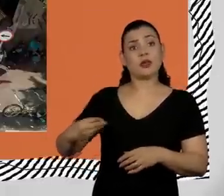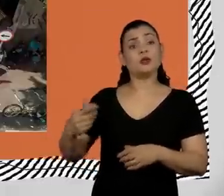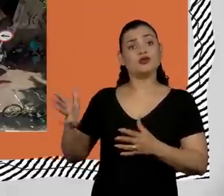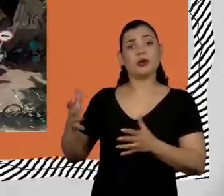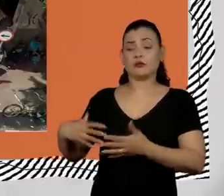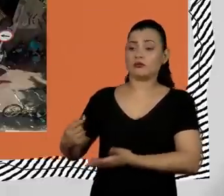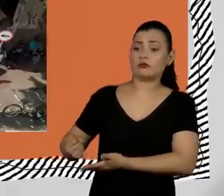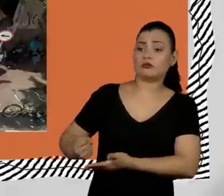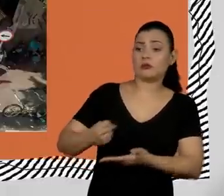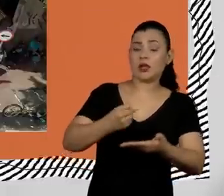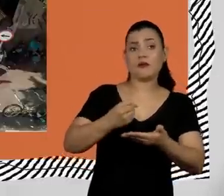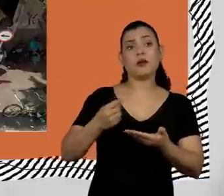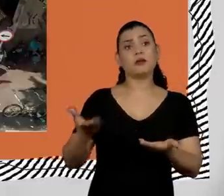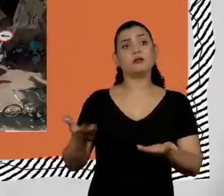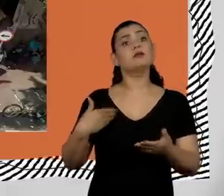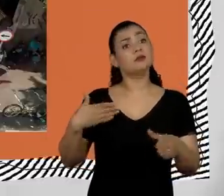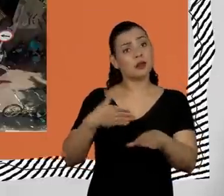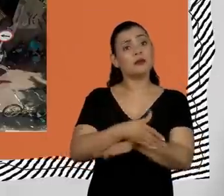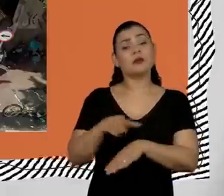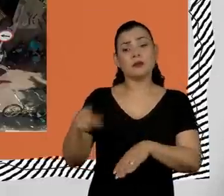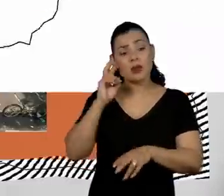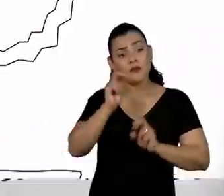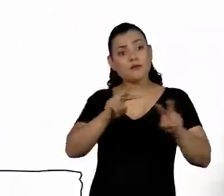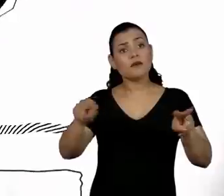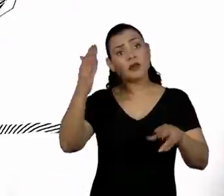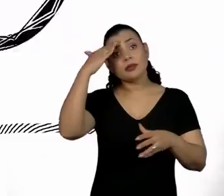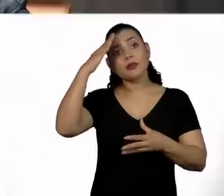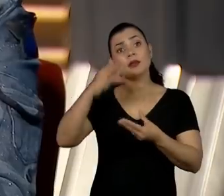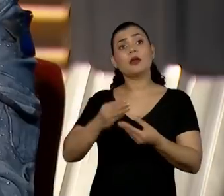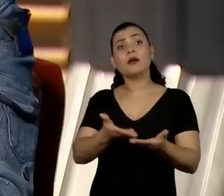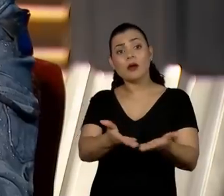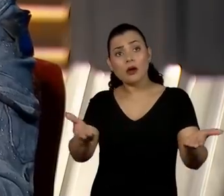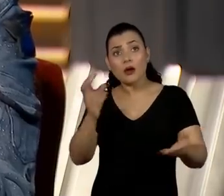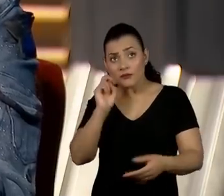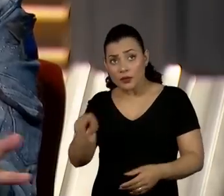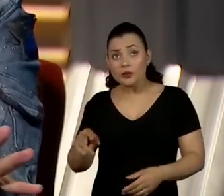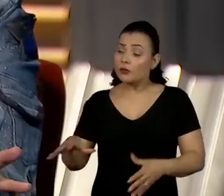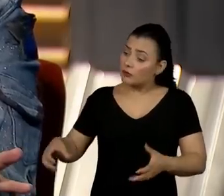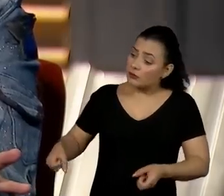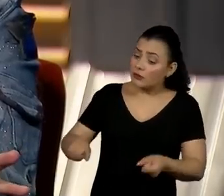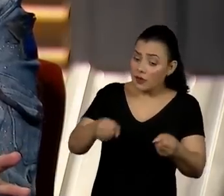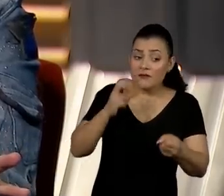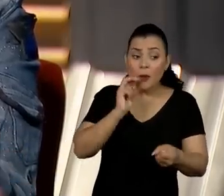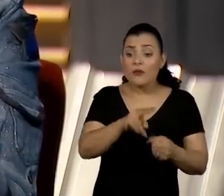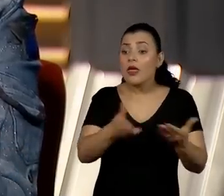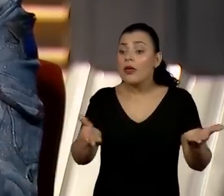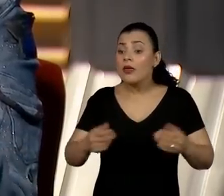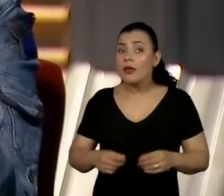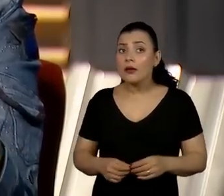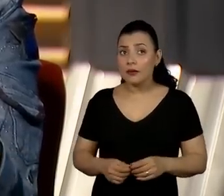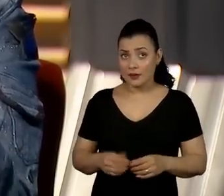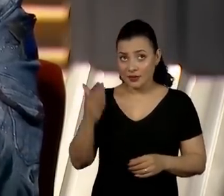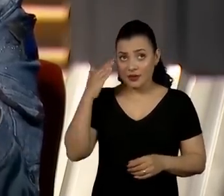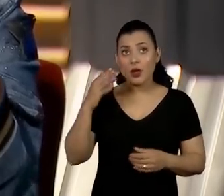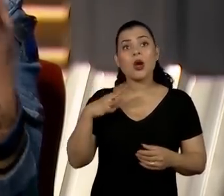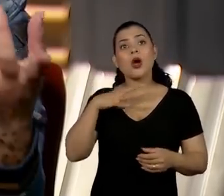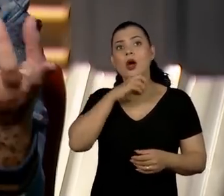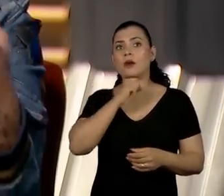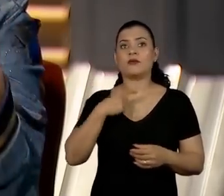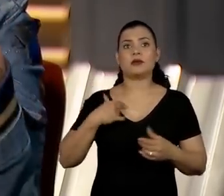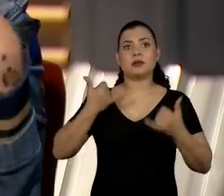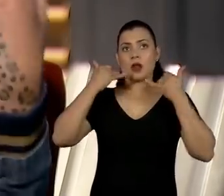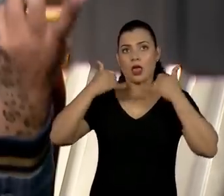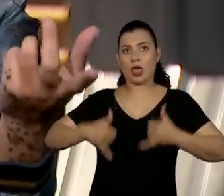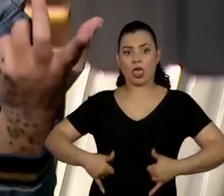e já levei dentro da Cracolândia para eles entenderem O que é Então pega pelo braço né Lógico você não vai ficar andando